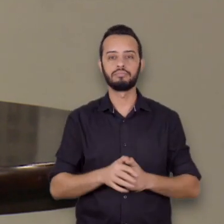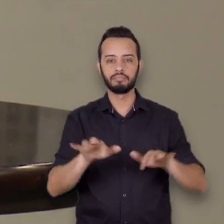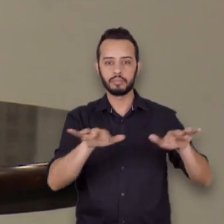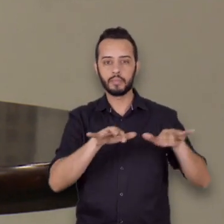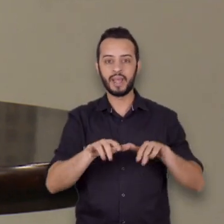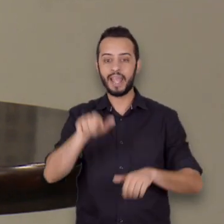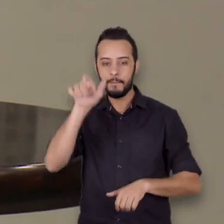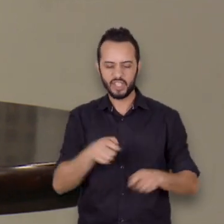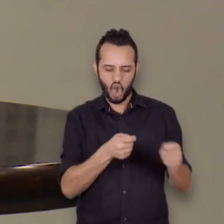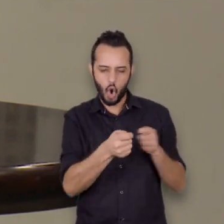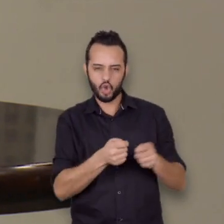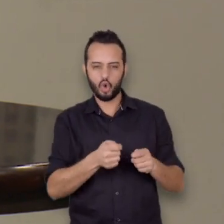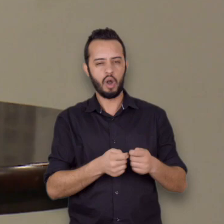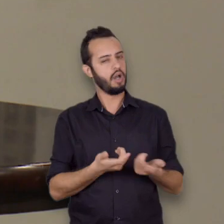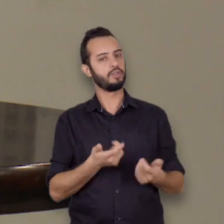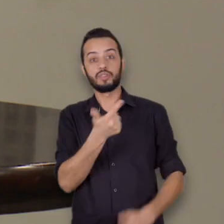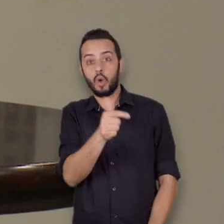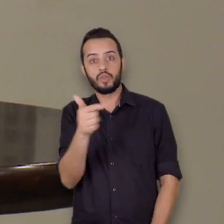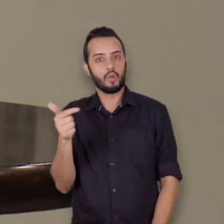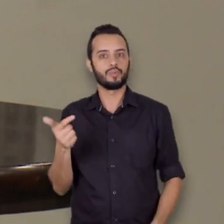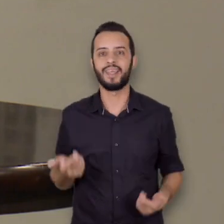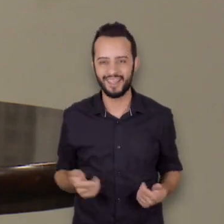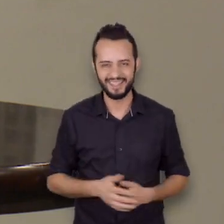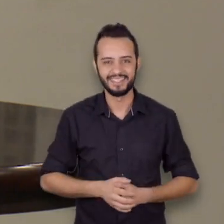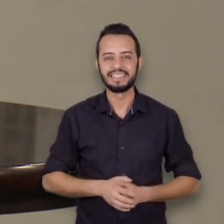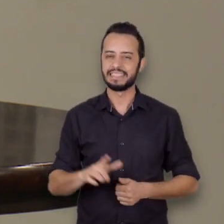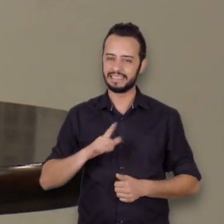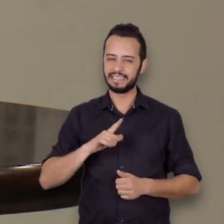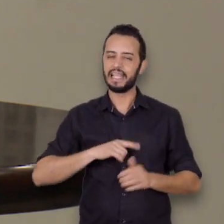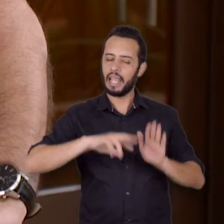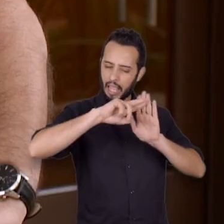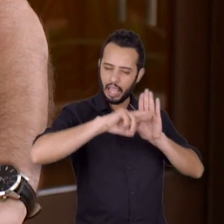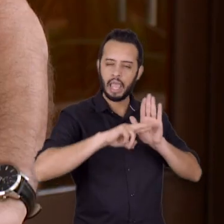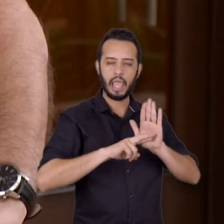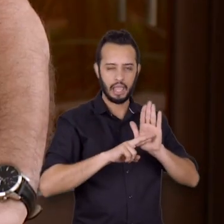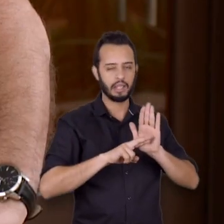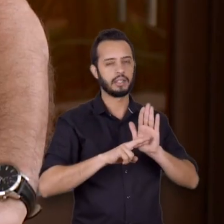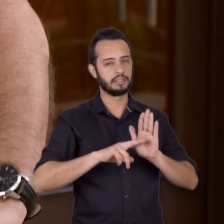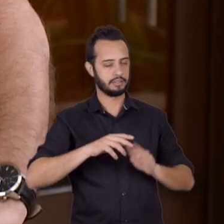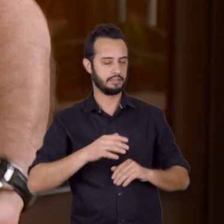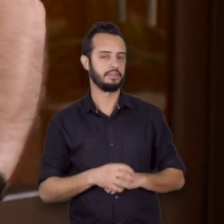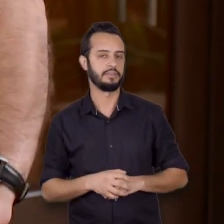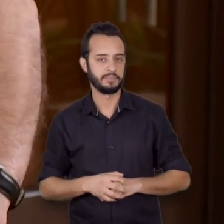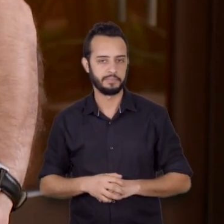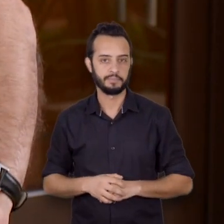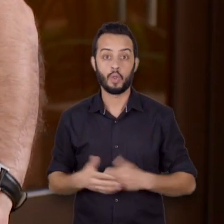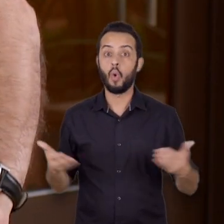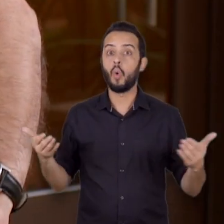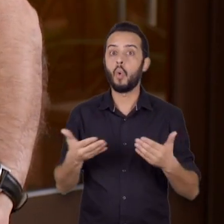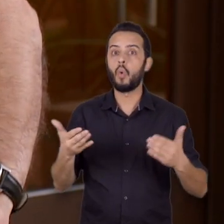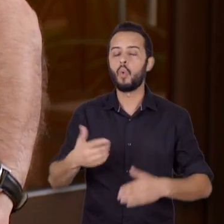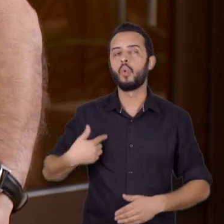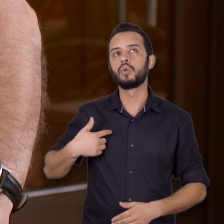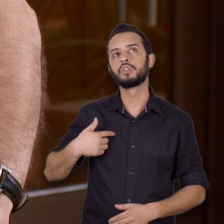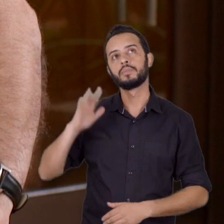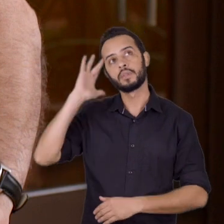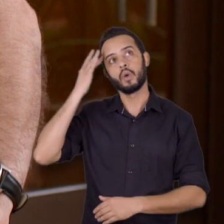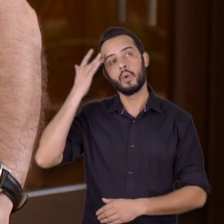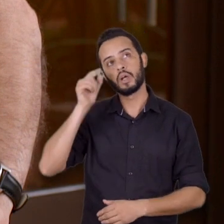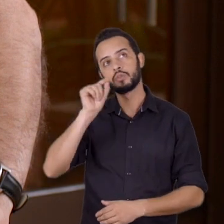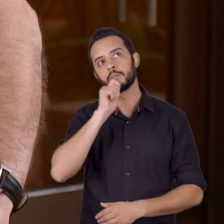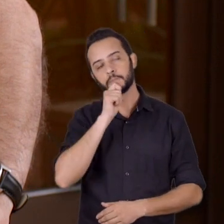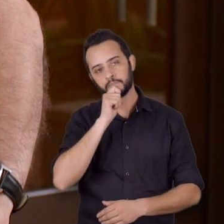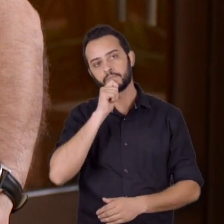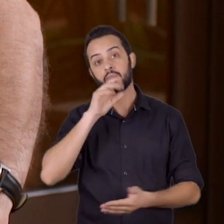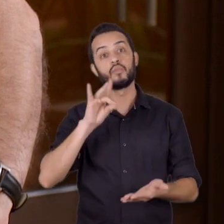ter um pai. Então você tem micro-ordens que se tangenciam. Hoje, eu acho que isso está passando mais pelo fato